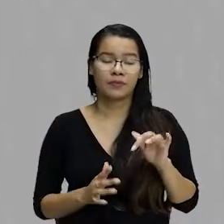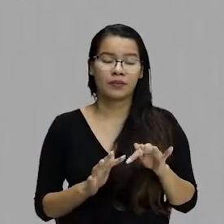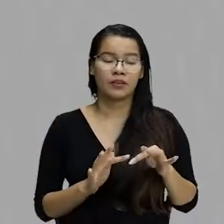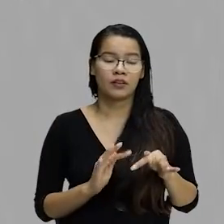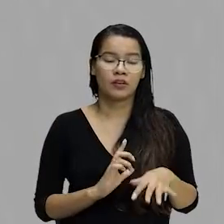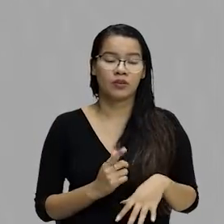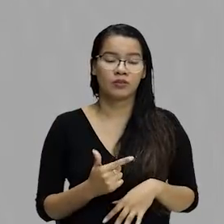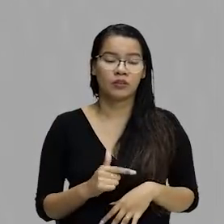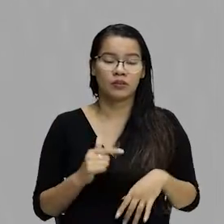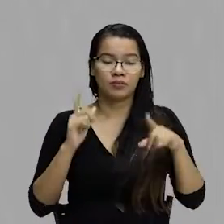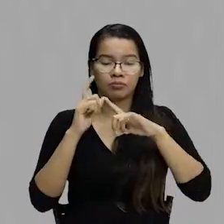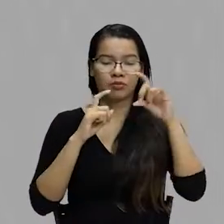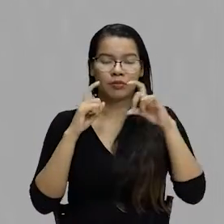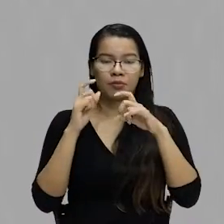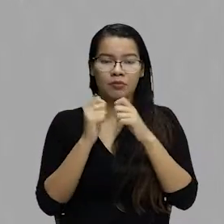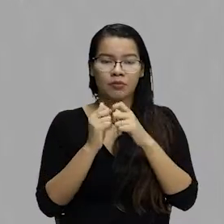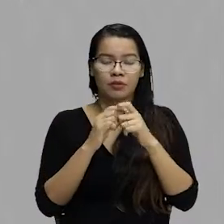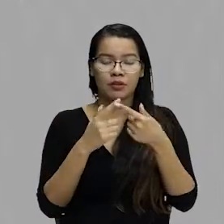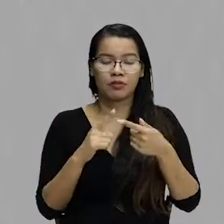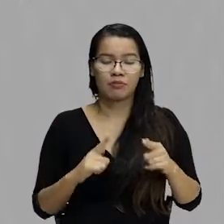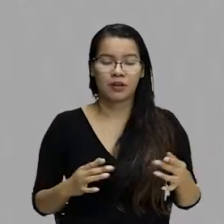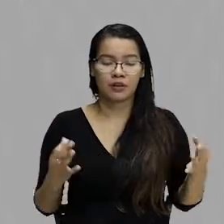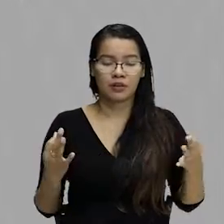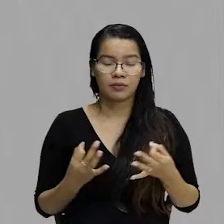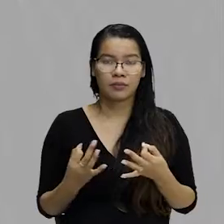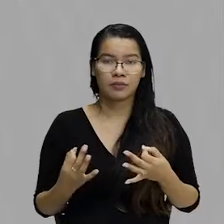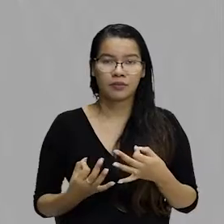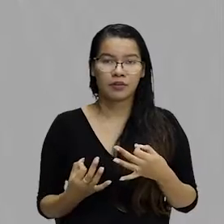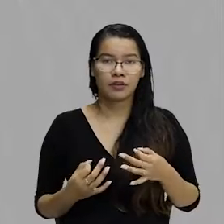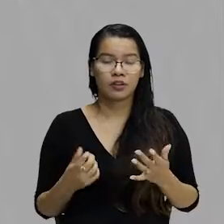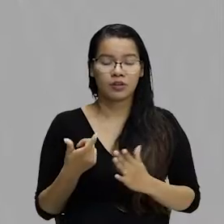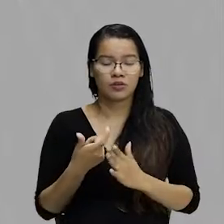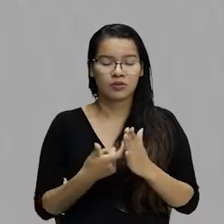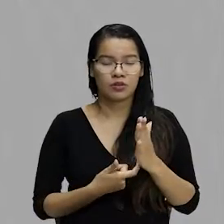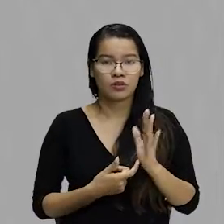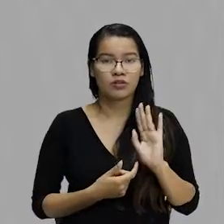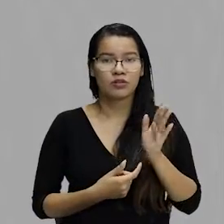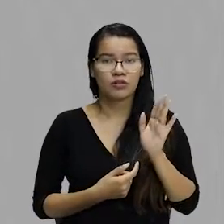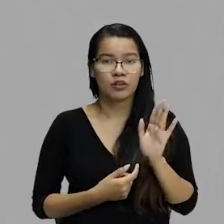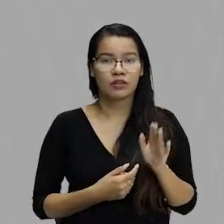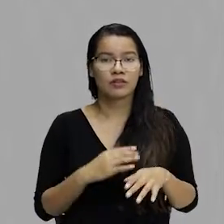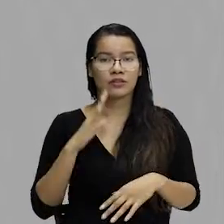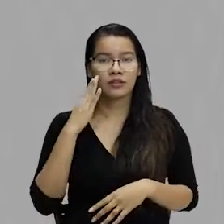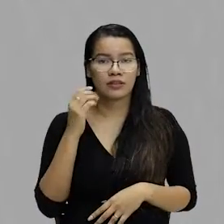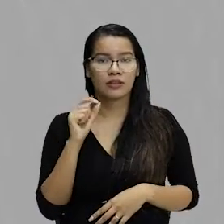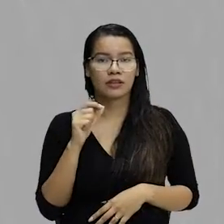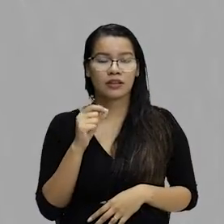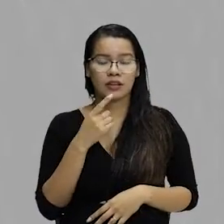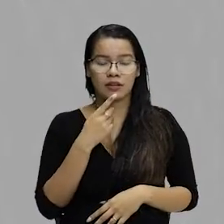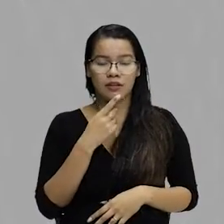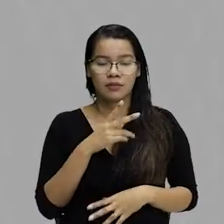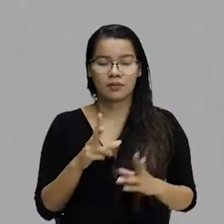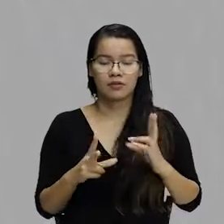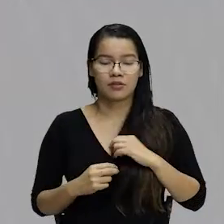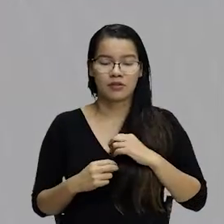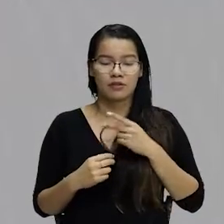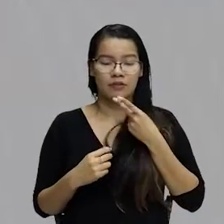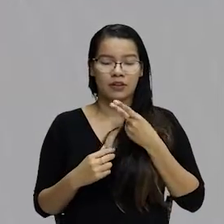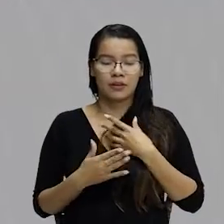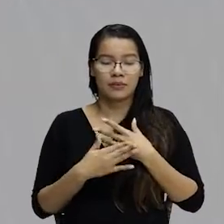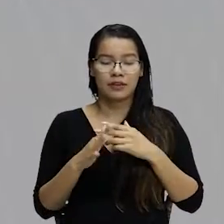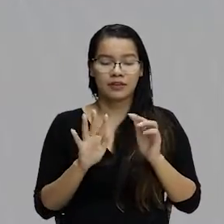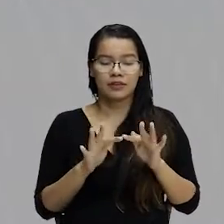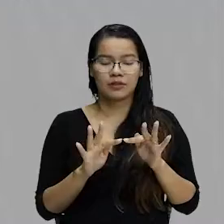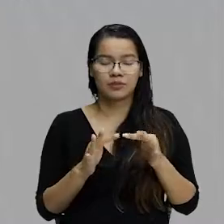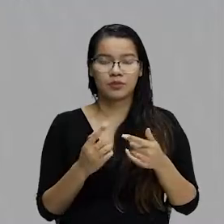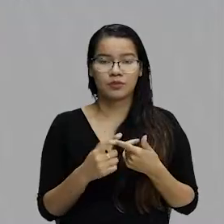tem preocupação com essa gramática perfeita, e no texto eu já vou saber que ele fala de uma maneira mais simples, porque o ator,